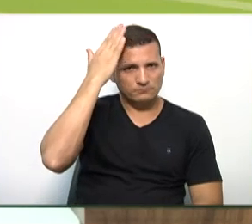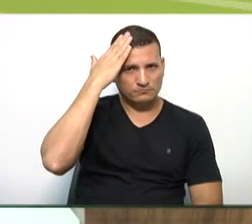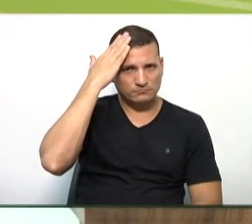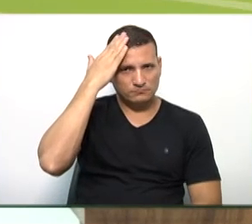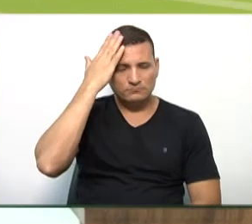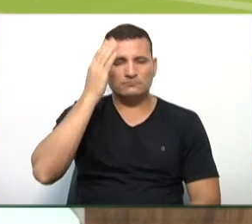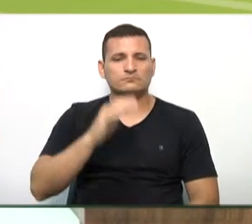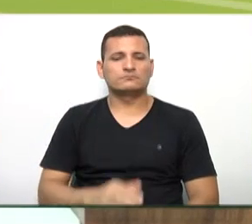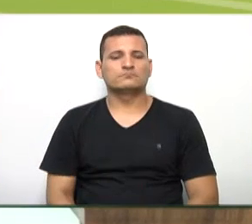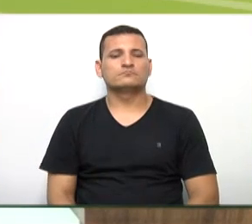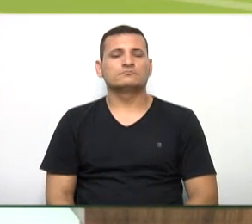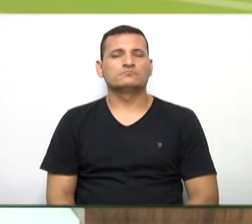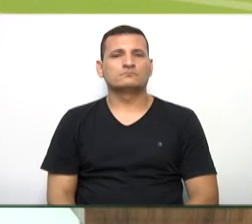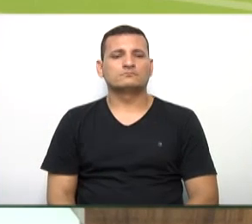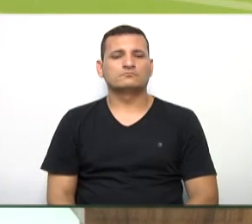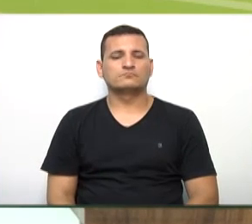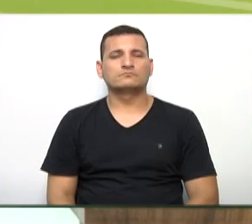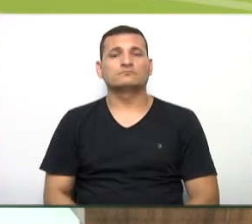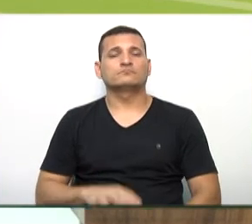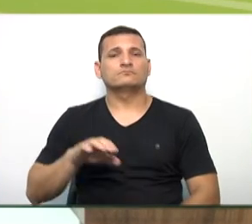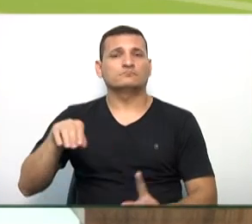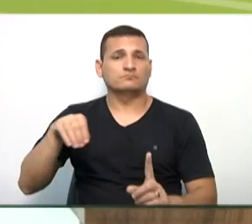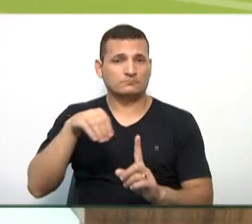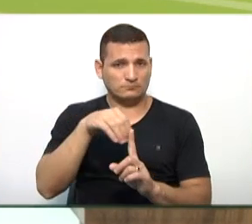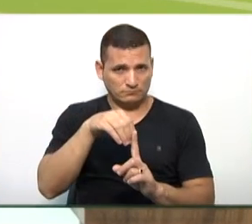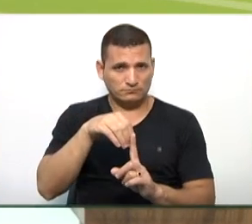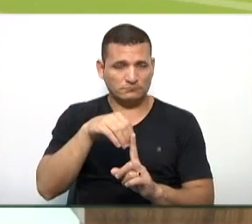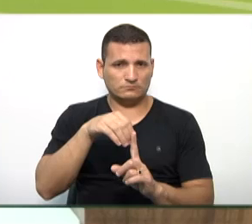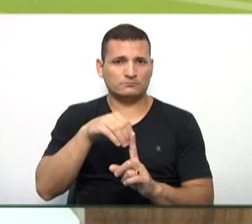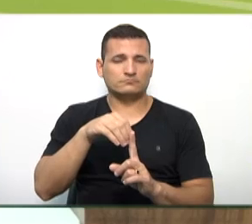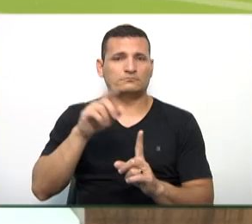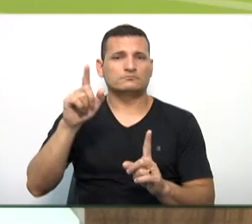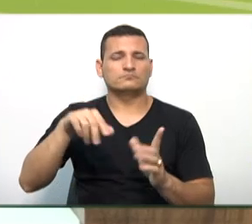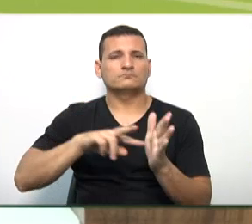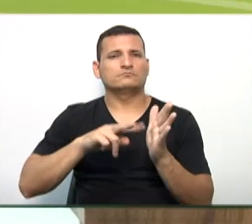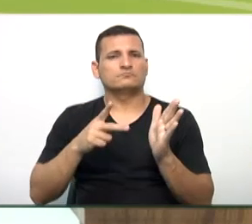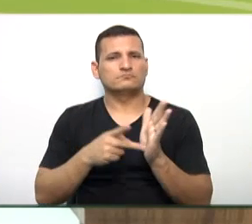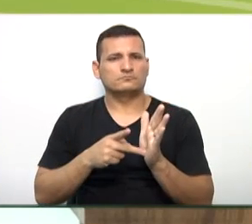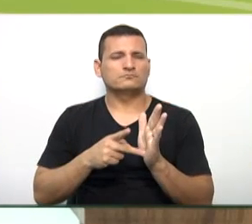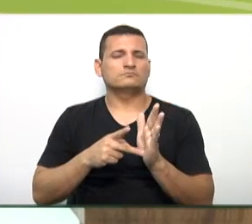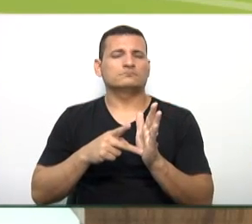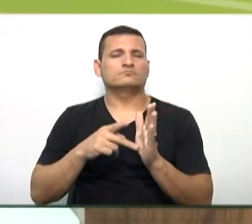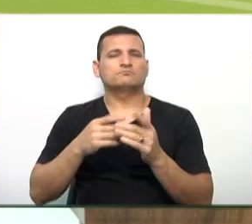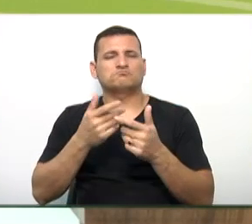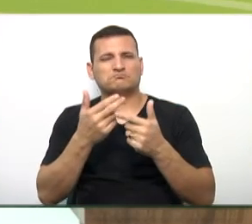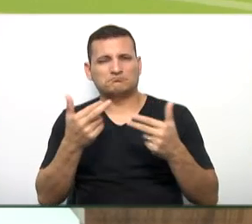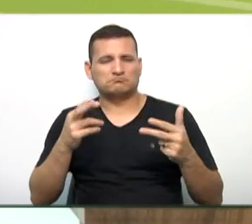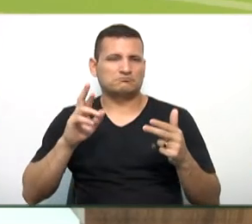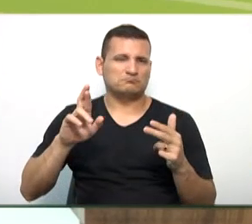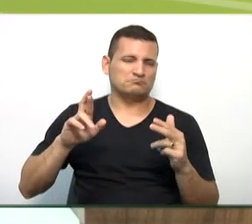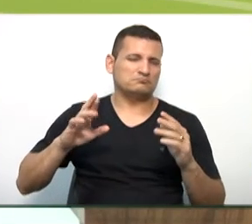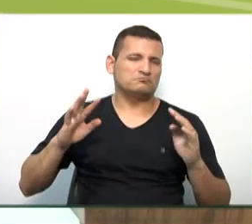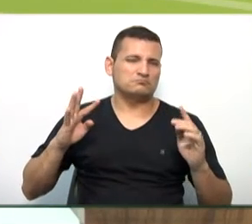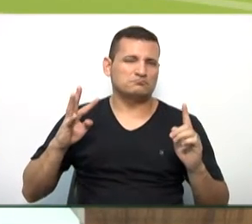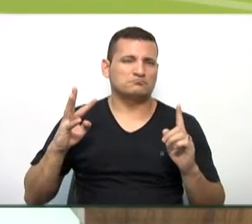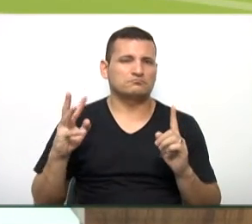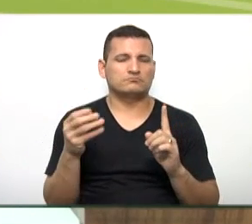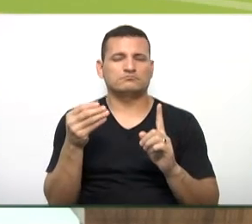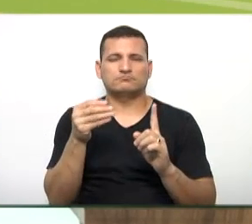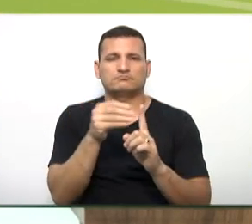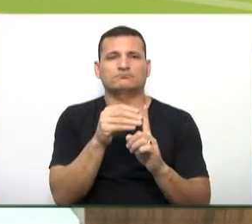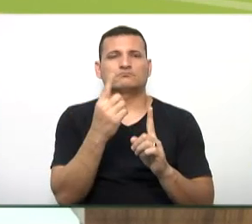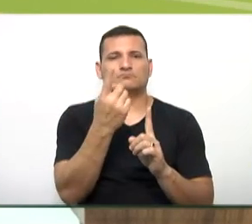ela fala: centralizar significa concentrar o poder para a tomada de decisões nos